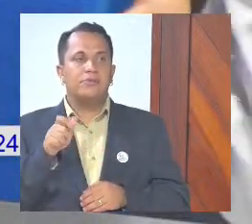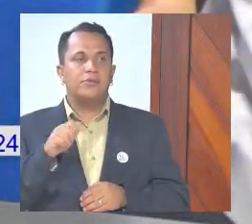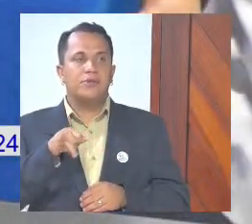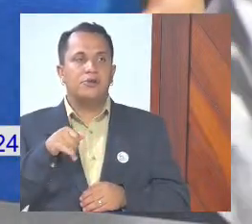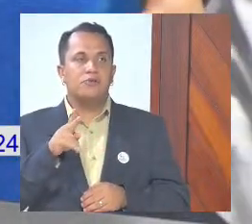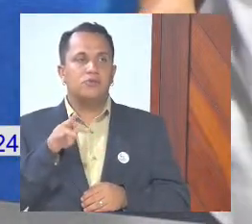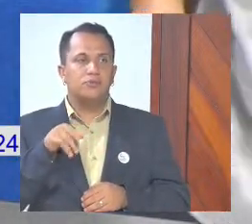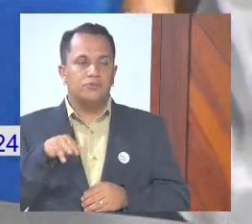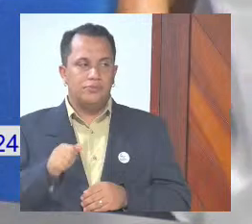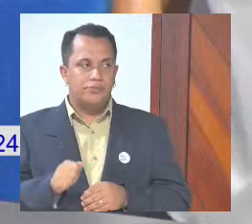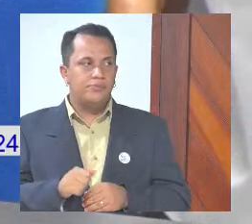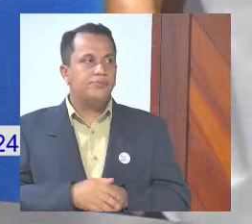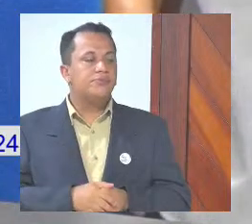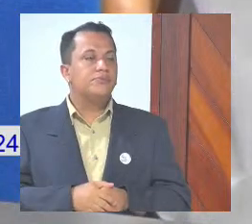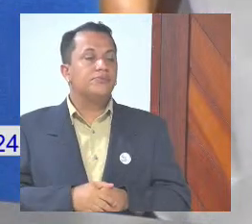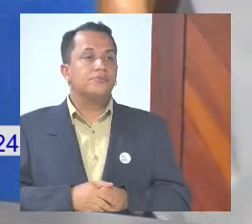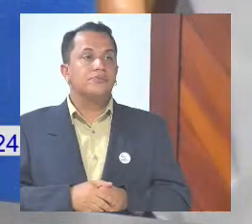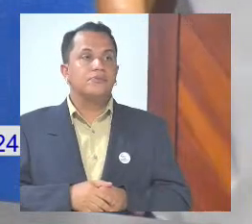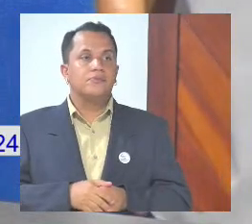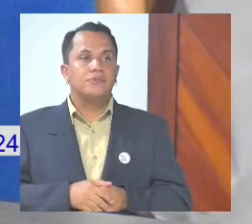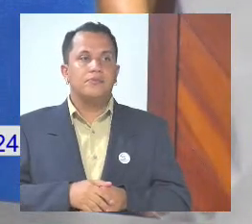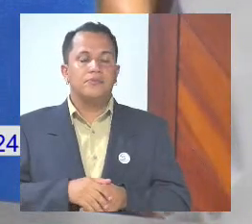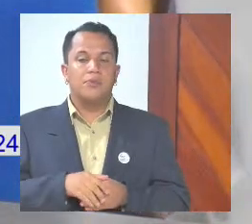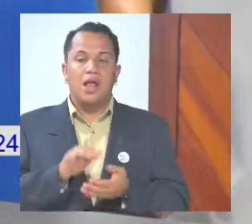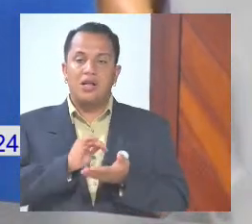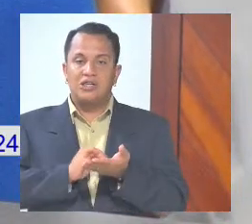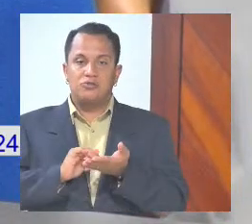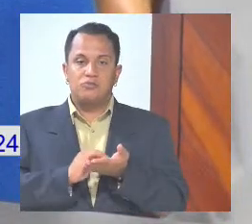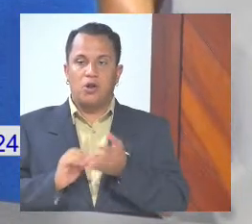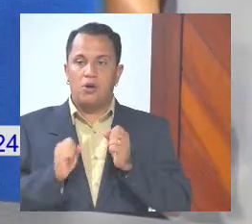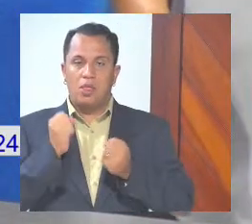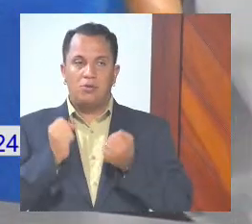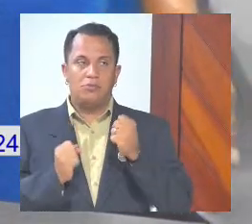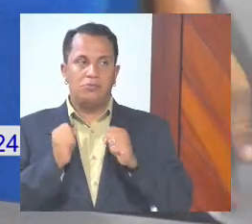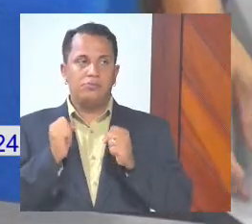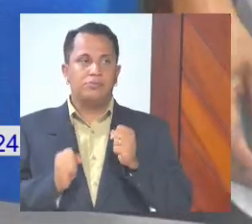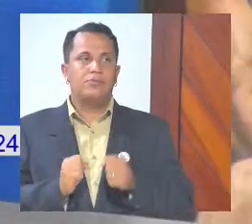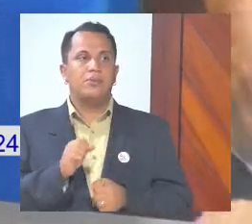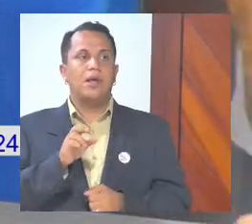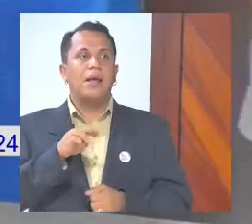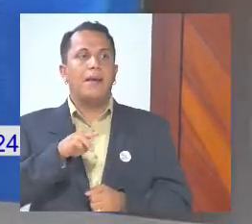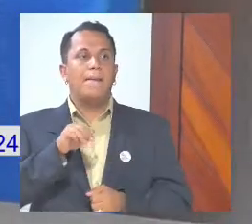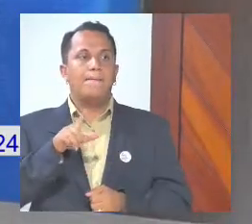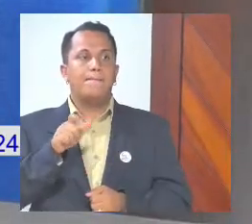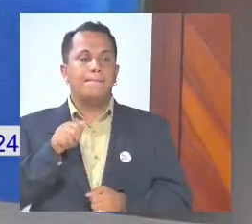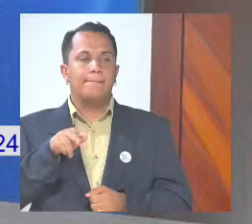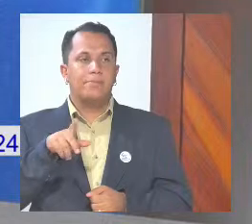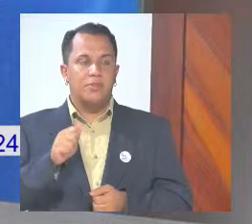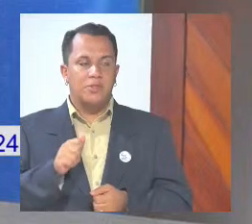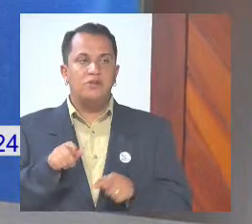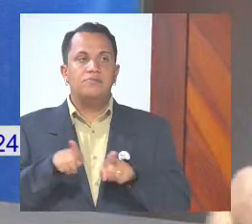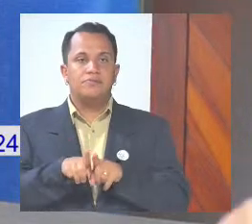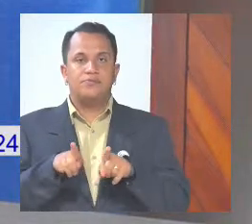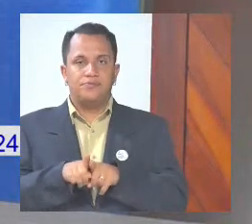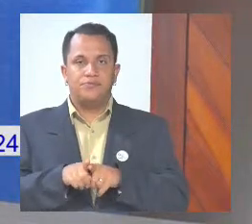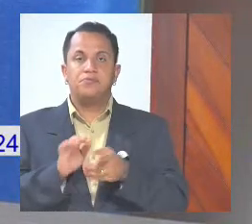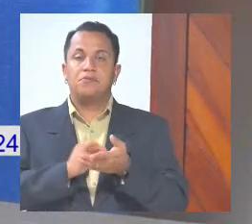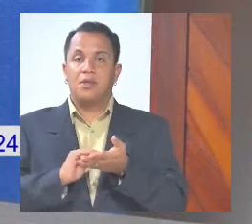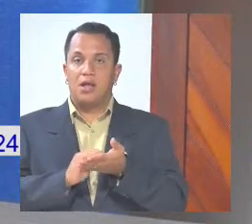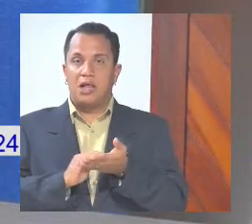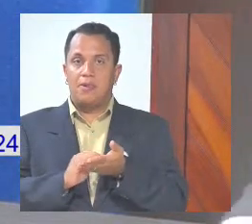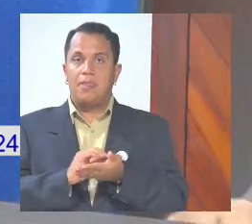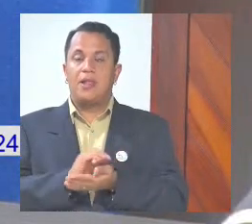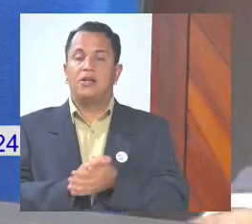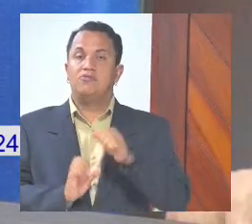092 de 2024, com cópia ao secretário de Infraestrutura, Raimundo Miranda, e à secretária de Governo, doutora